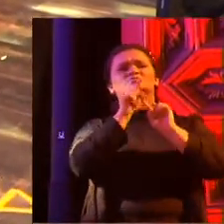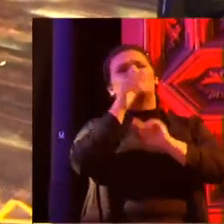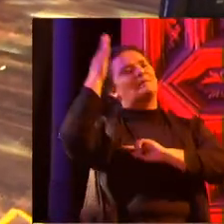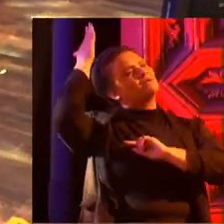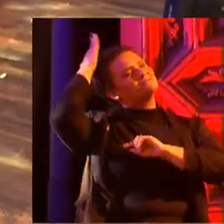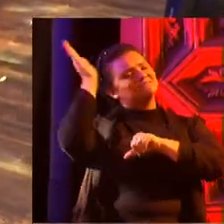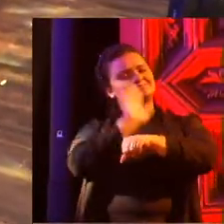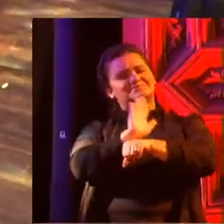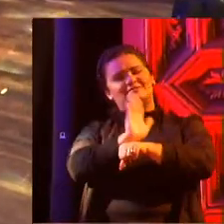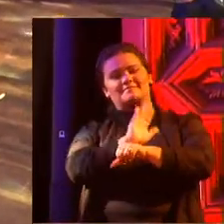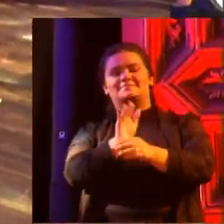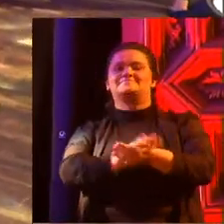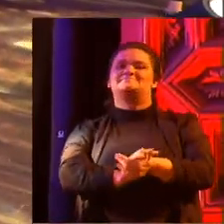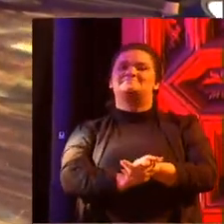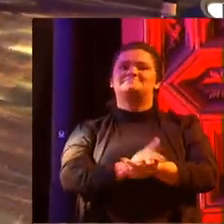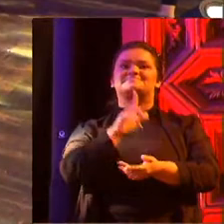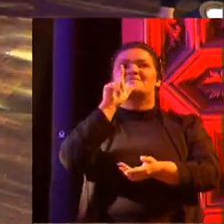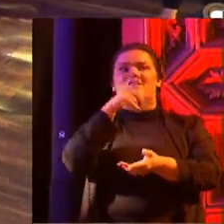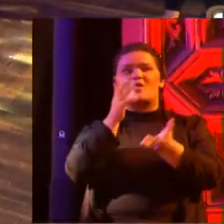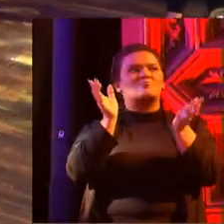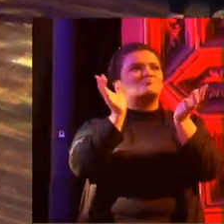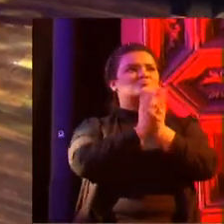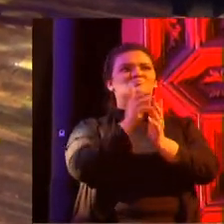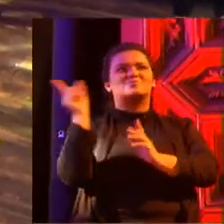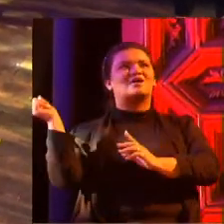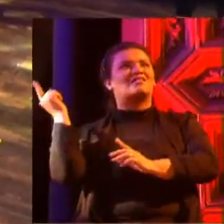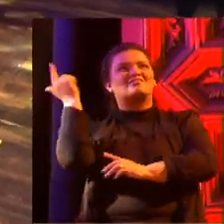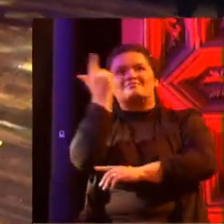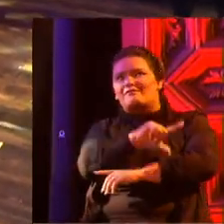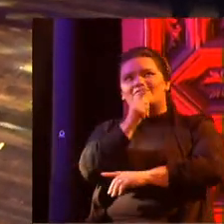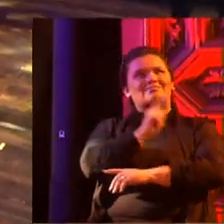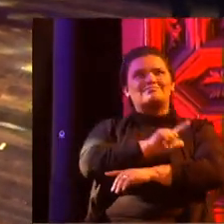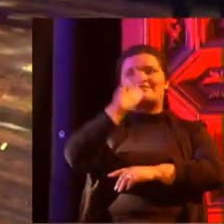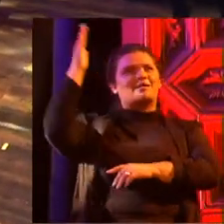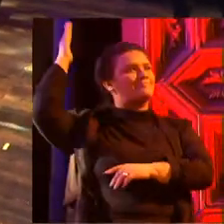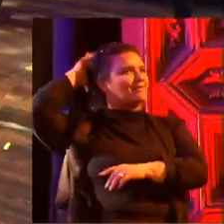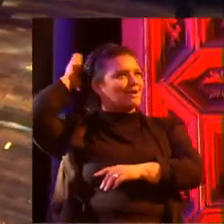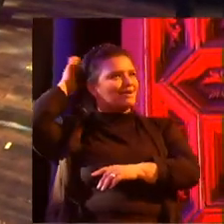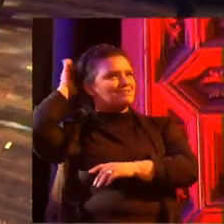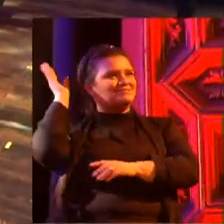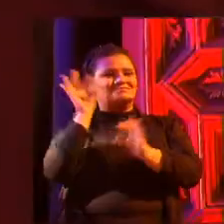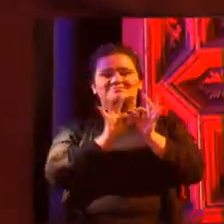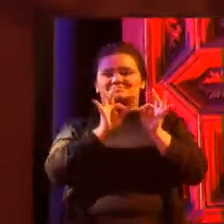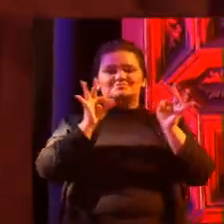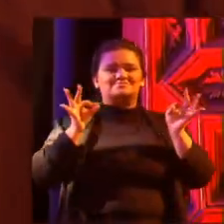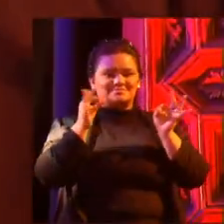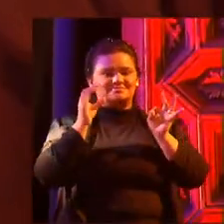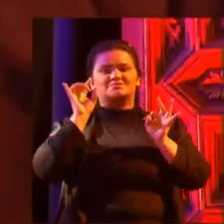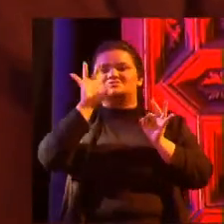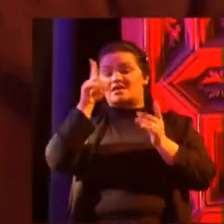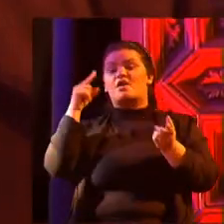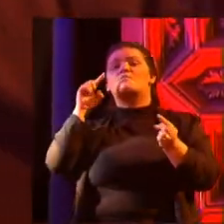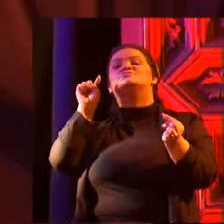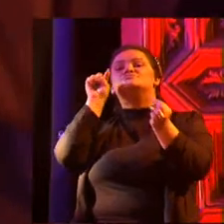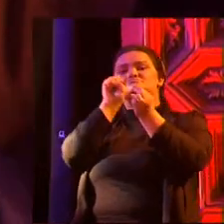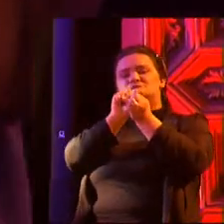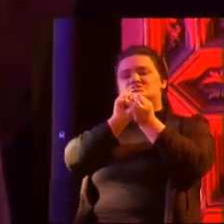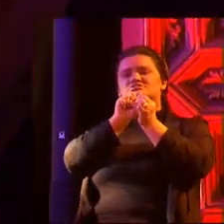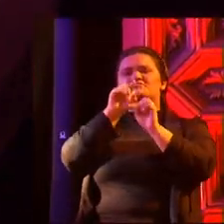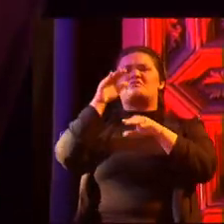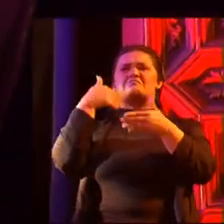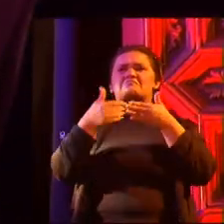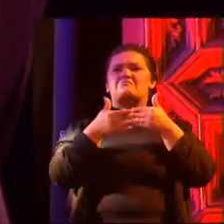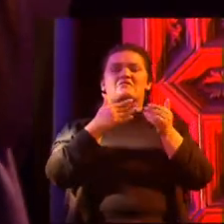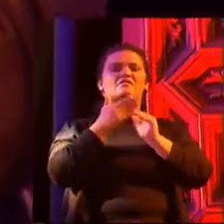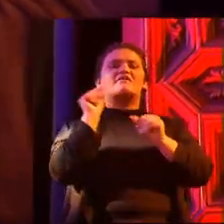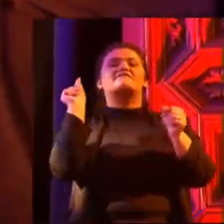Cinema. Essa orquestra, ela não tem paraense no nome à toa. Ela nasceu com um objetivo, independente do que ela